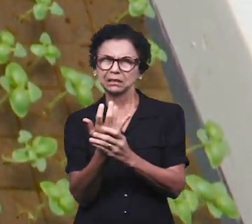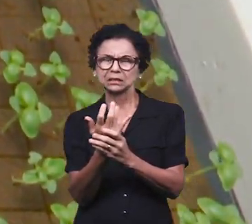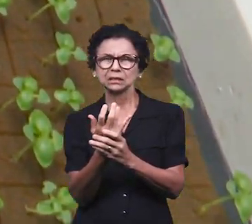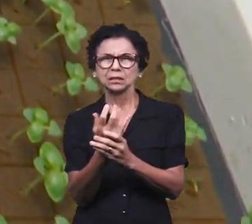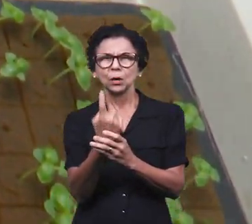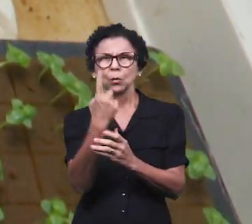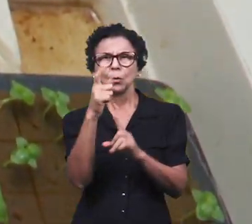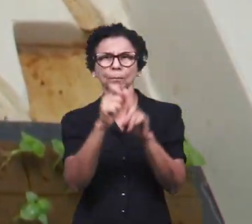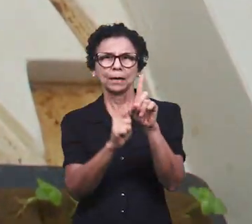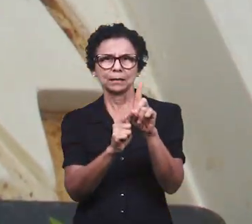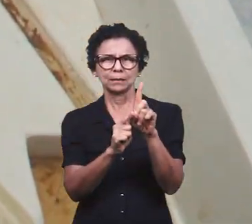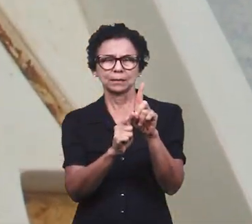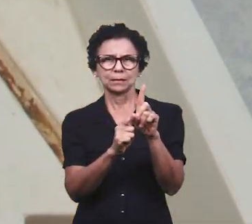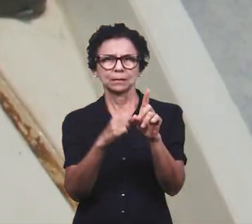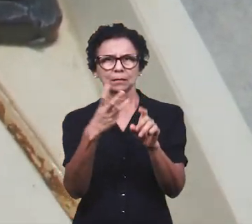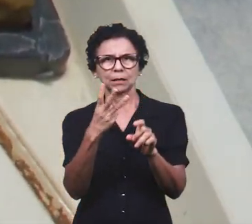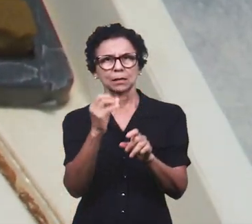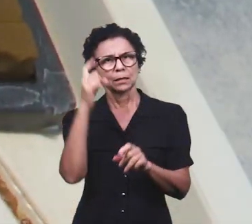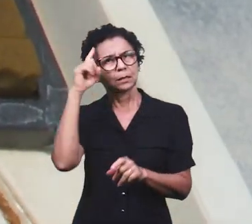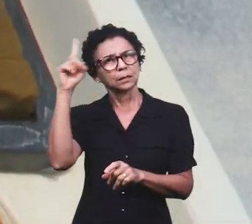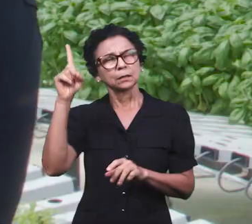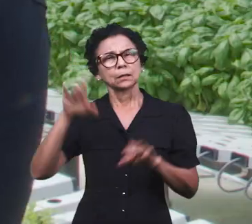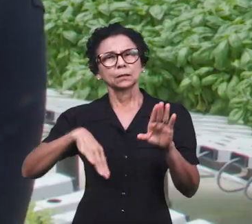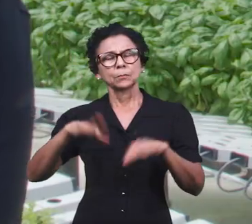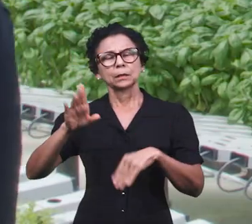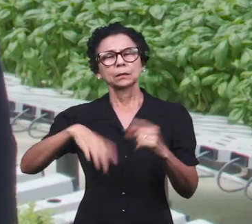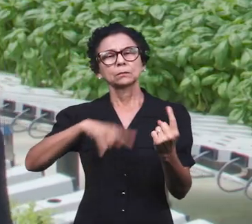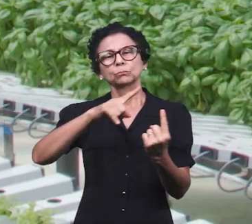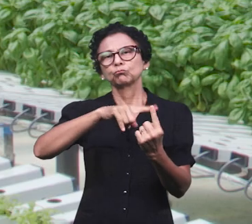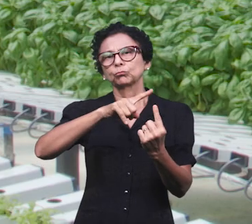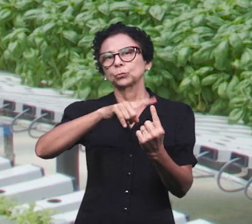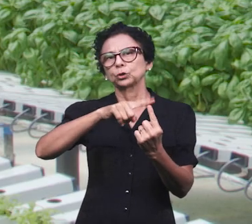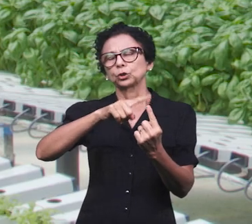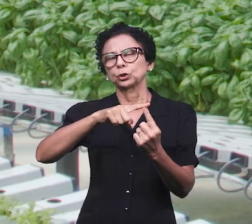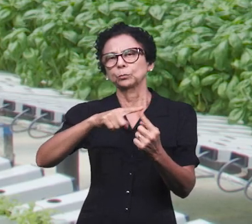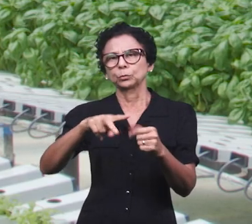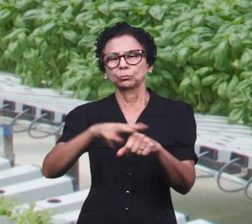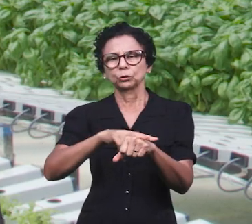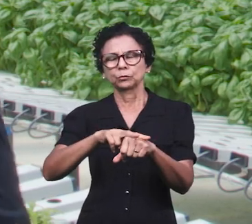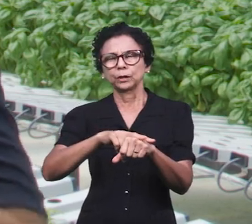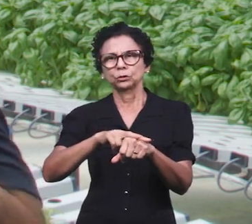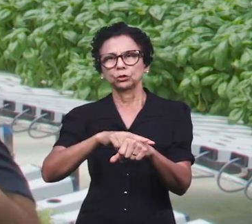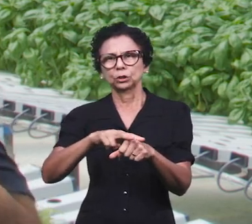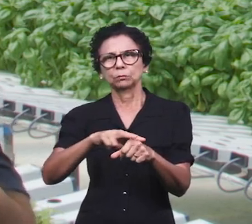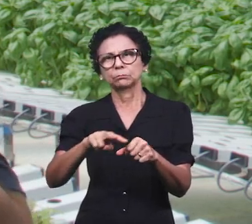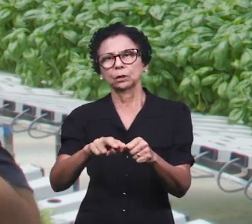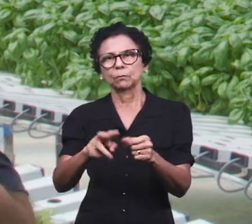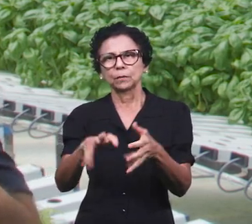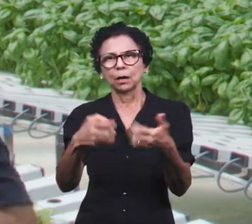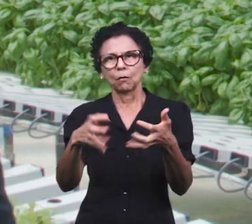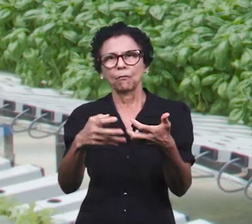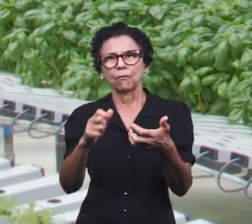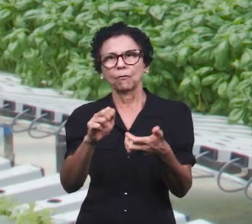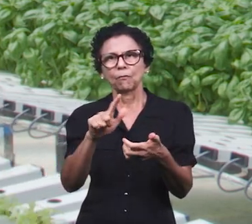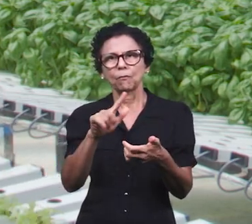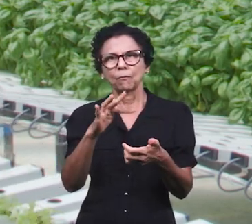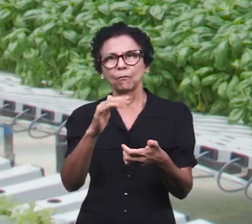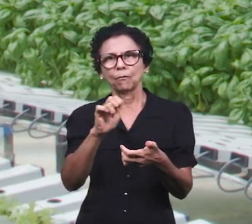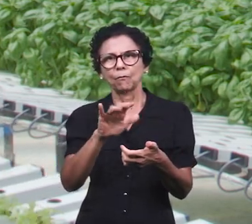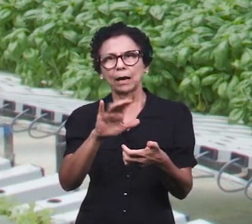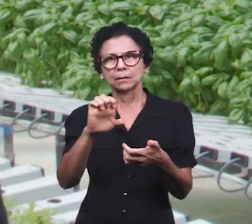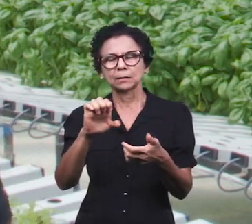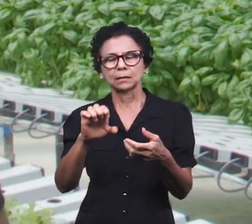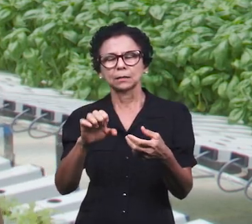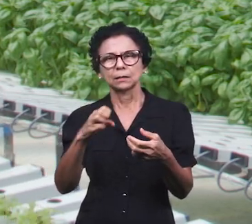30 dias, dependendo do tipo né, de cultura. Então, para alface, em torno de 30 dias. Para